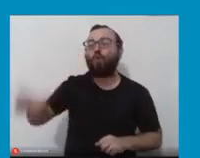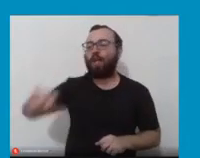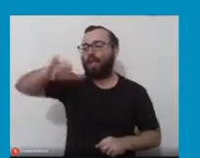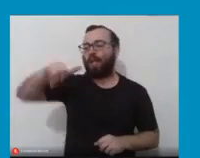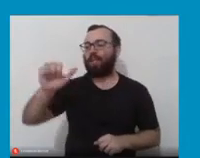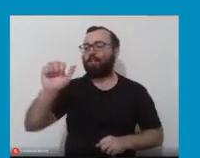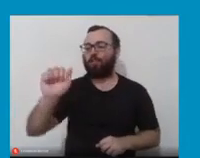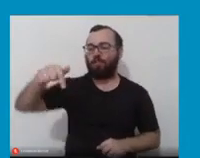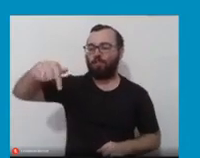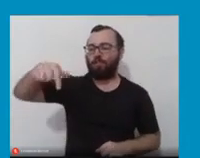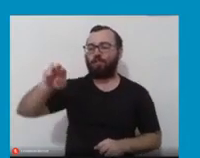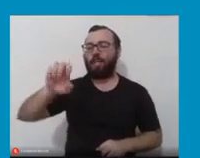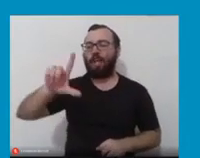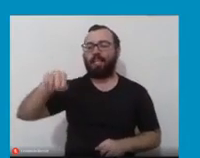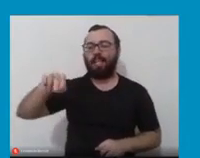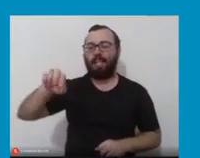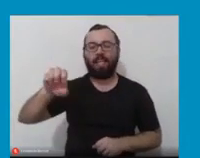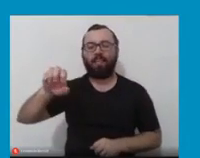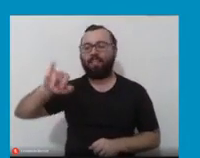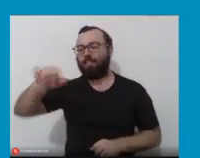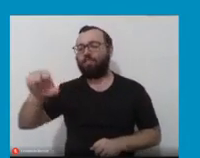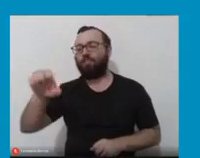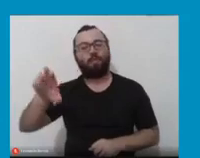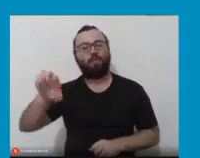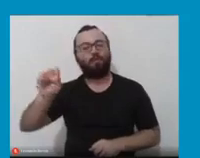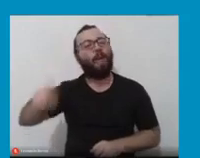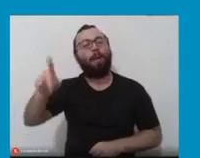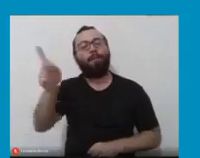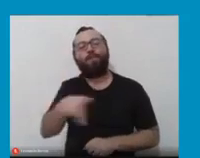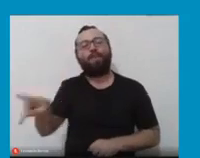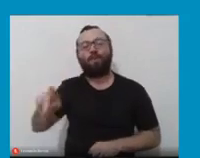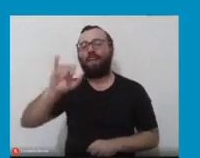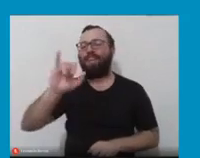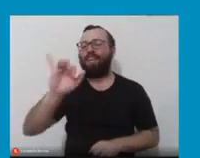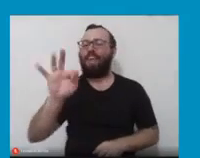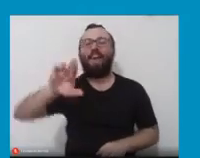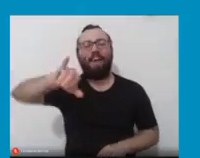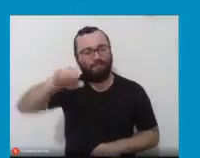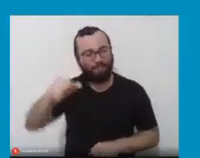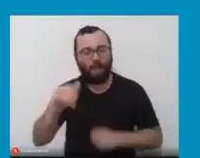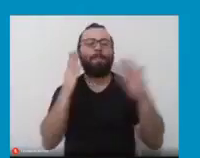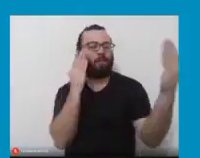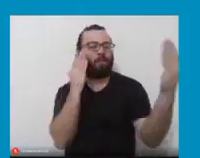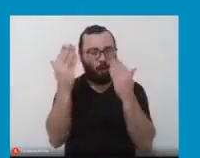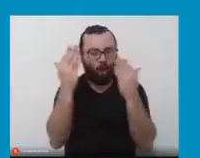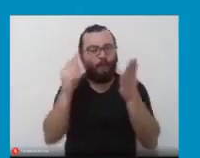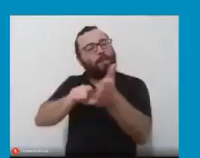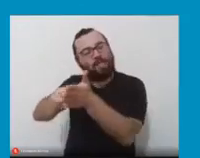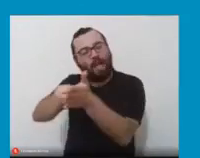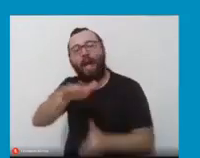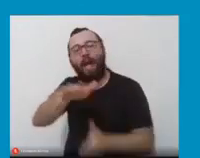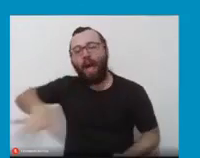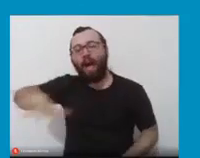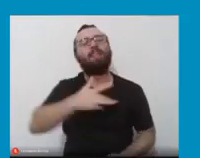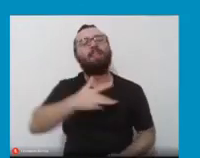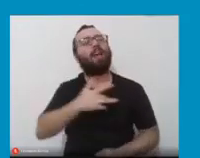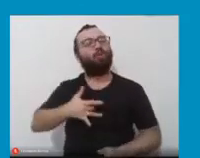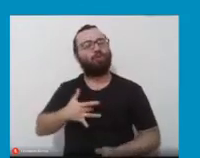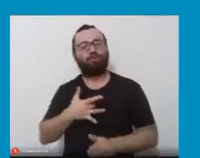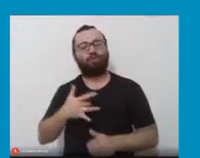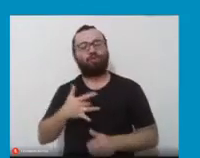Jesus, que é professora do Instituto Federal do Rio de Janeiro, ela é psicóloga, pesquisadora na área de saúde do